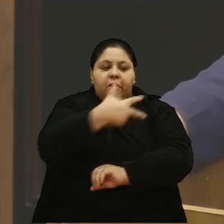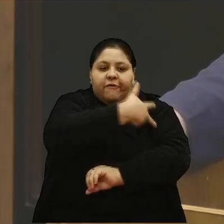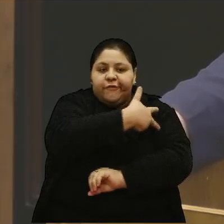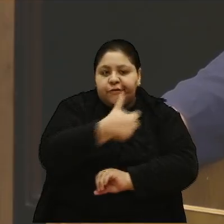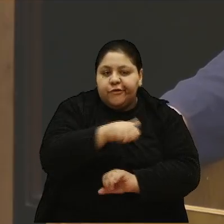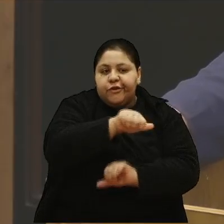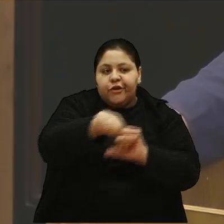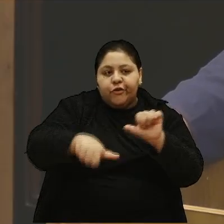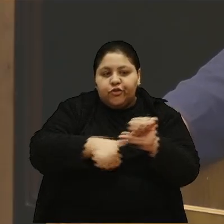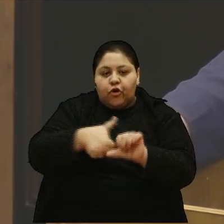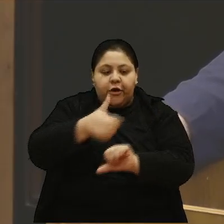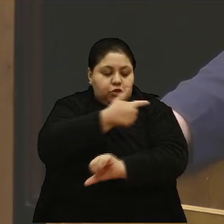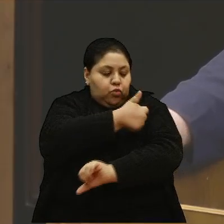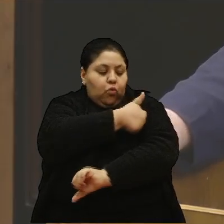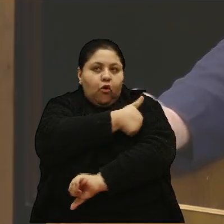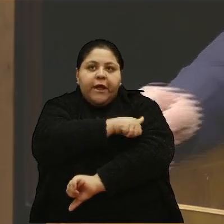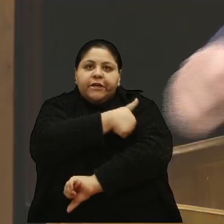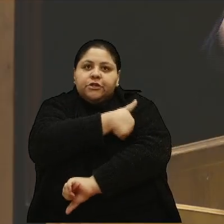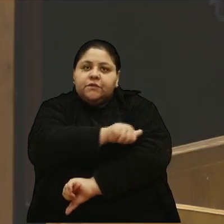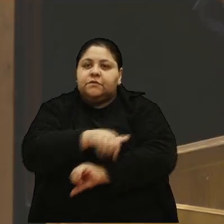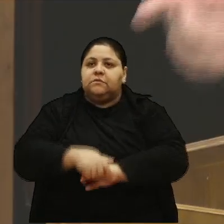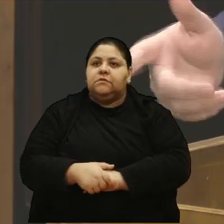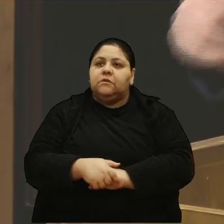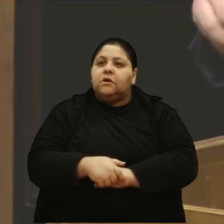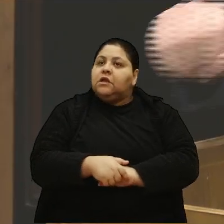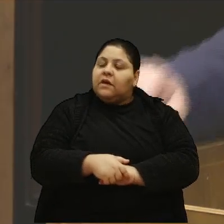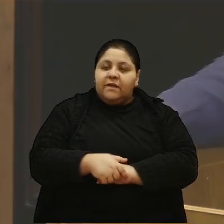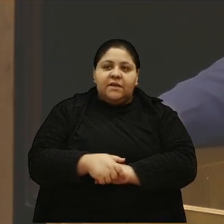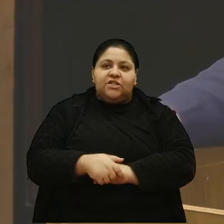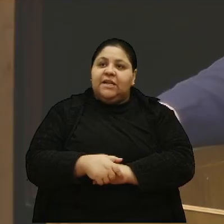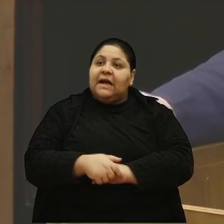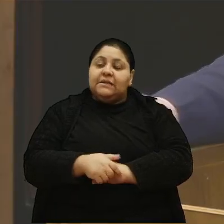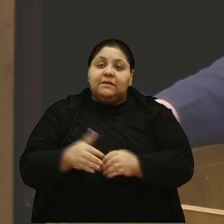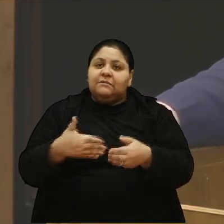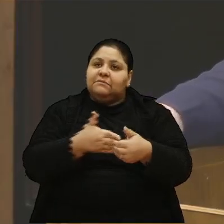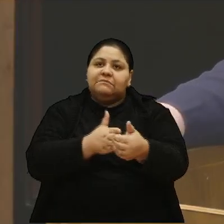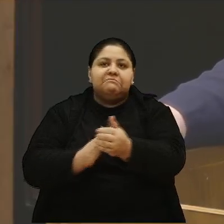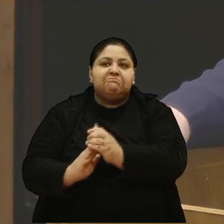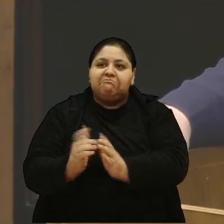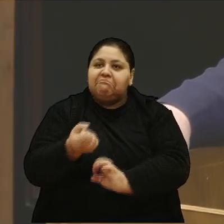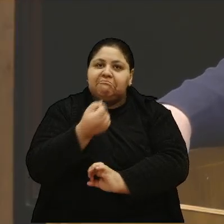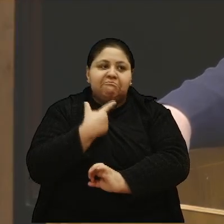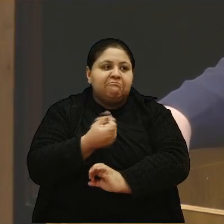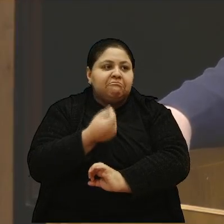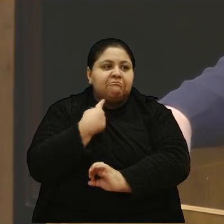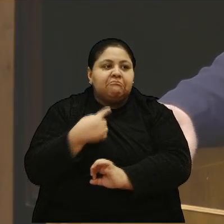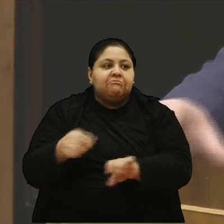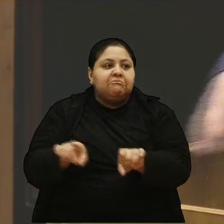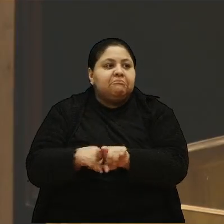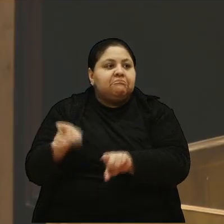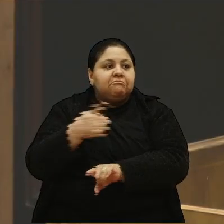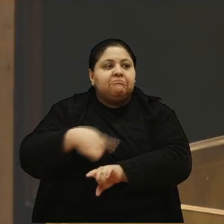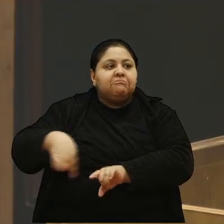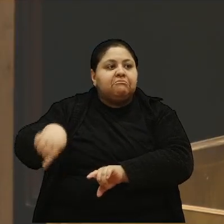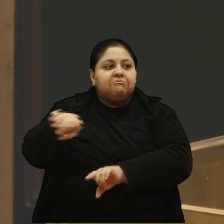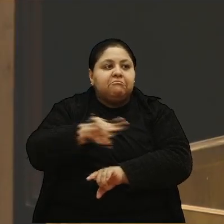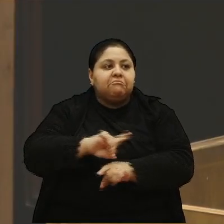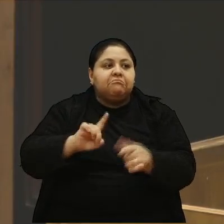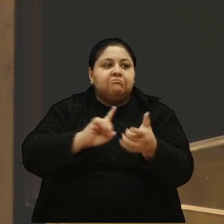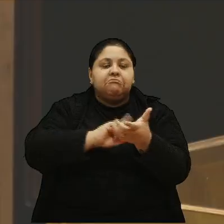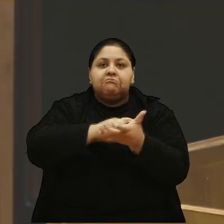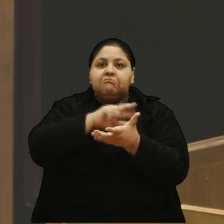troca de um curativo, uma instrução com relação ao medicamento, uma renovação de receita. Então, uma série de coisas